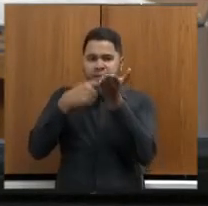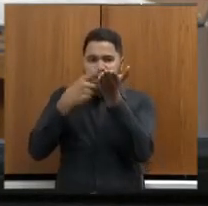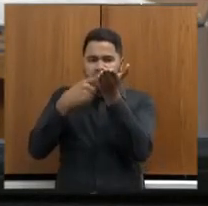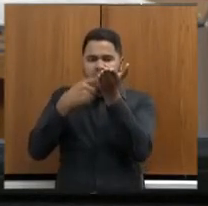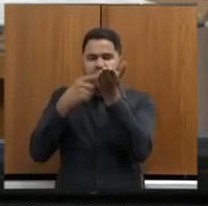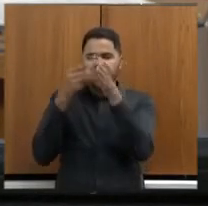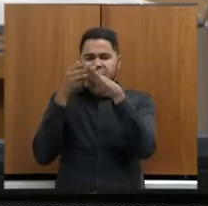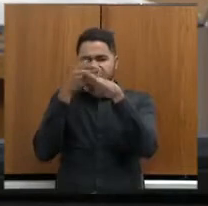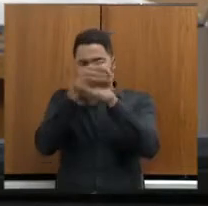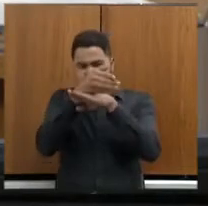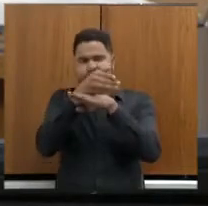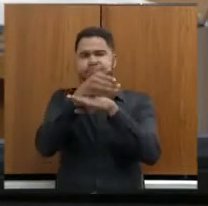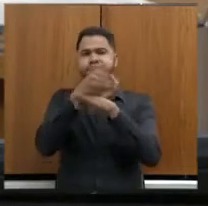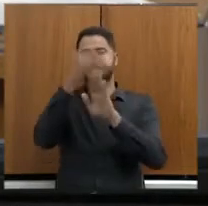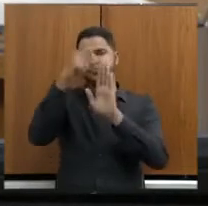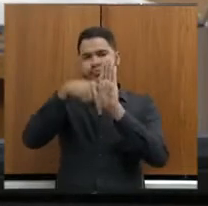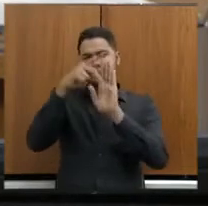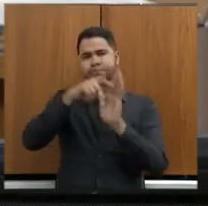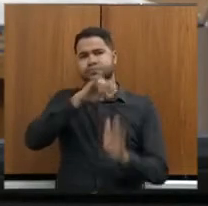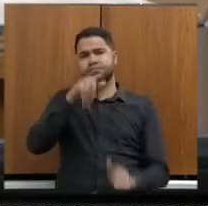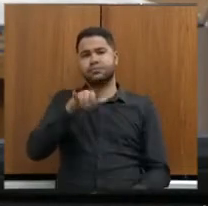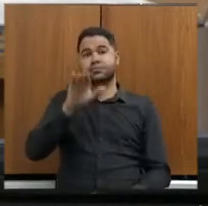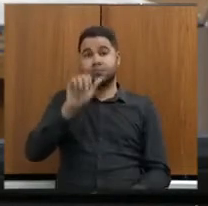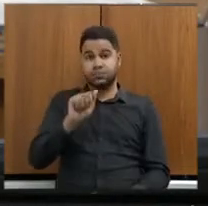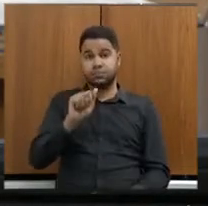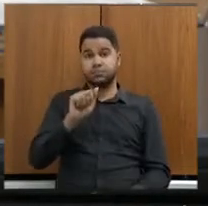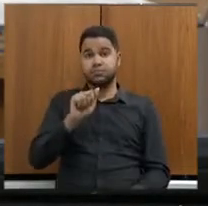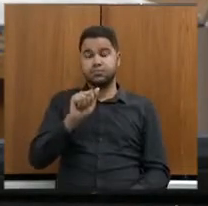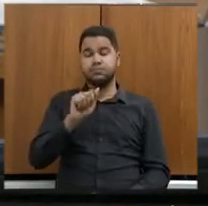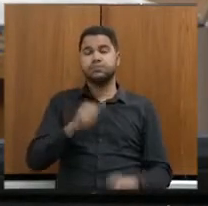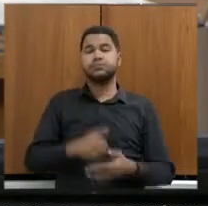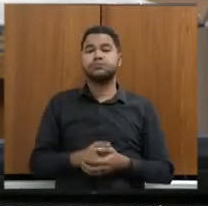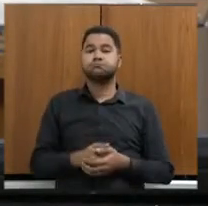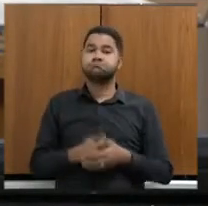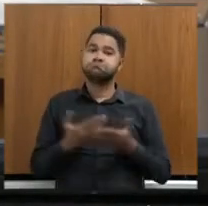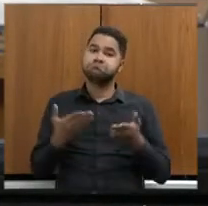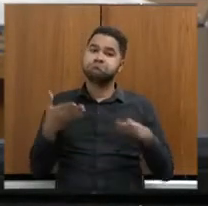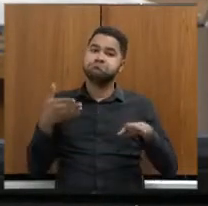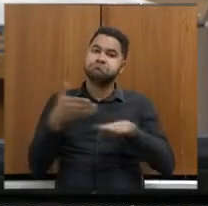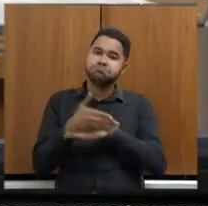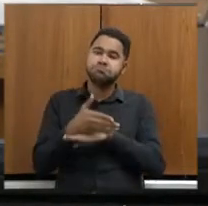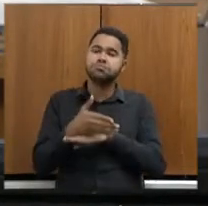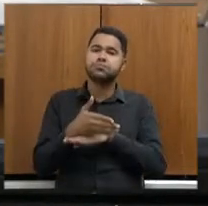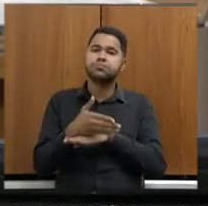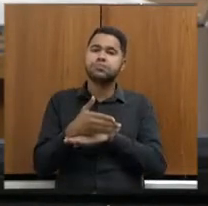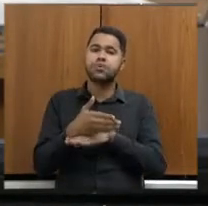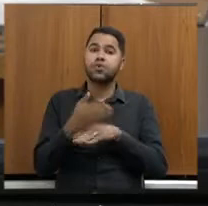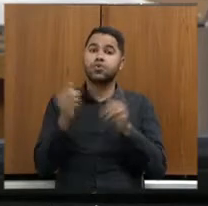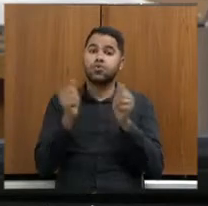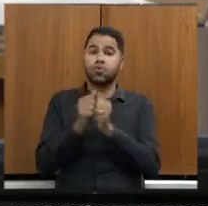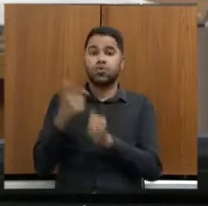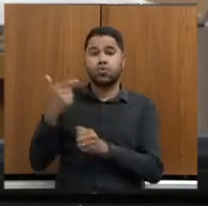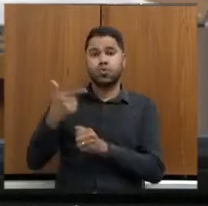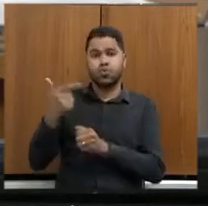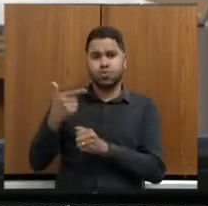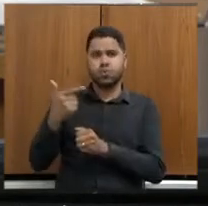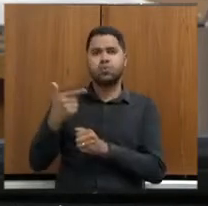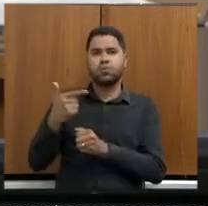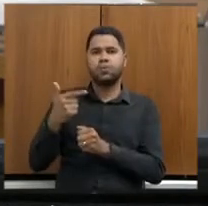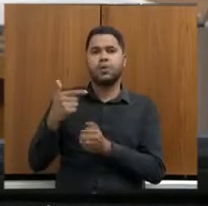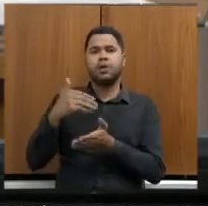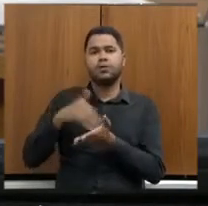ao projeto Jaíba agora no final do mês de Julho tá e devo ir com os subsecretários nós